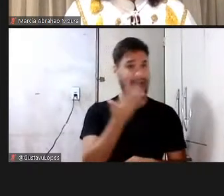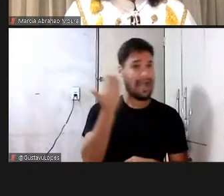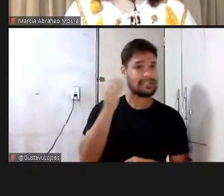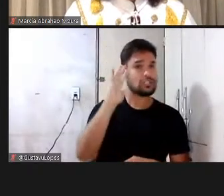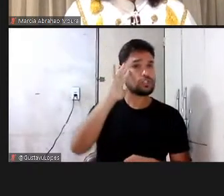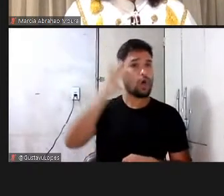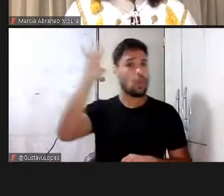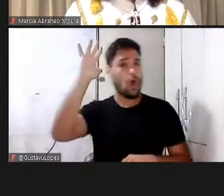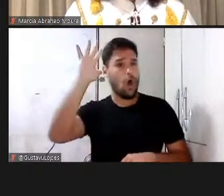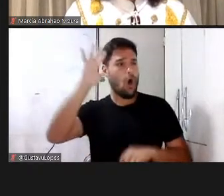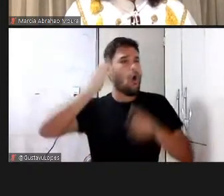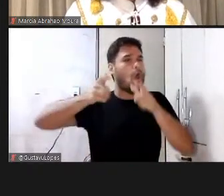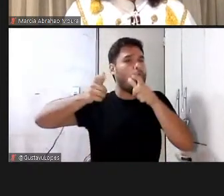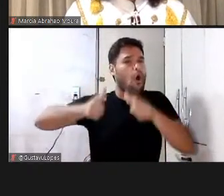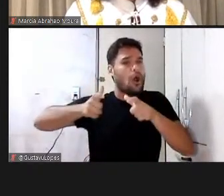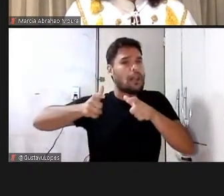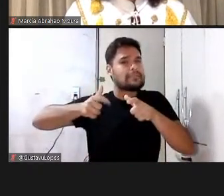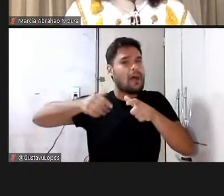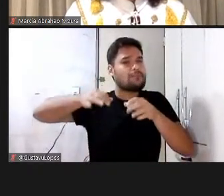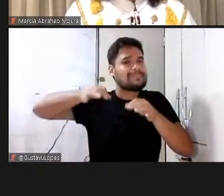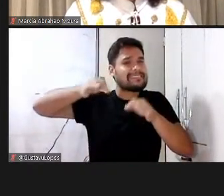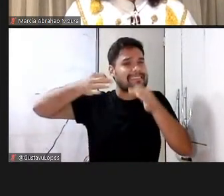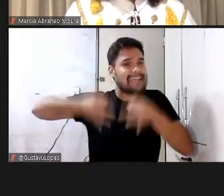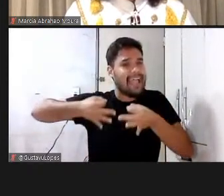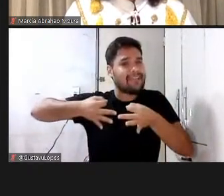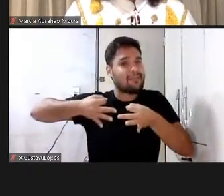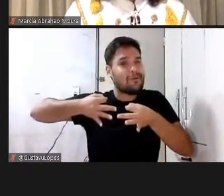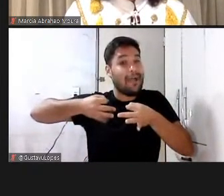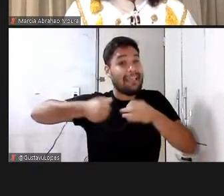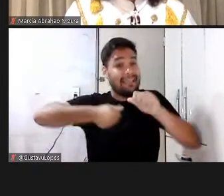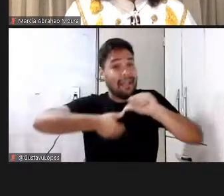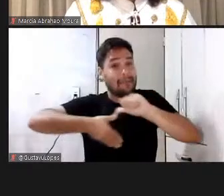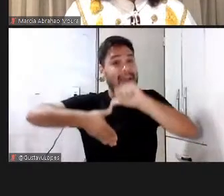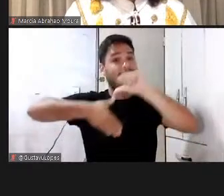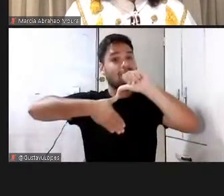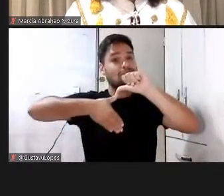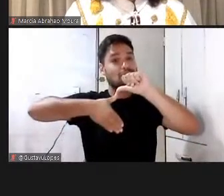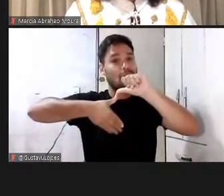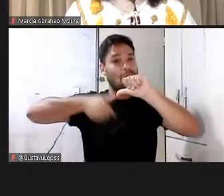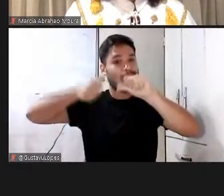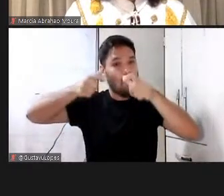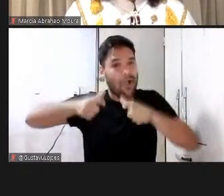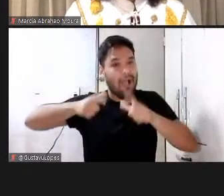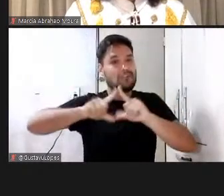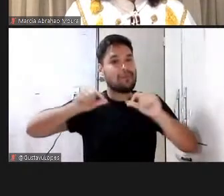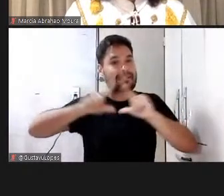e 20 na América do Sul, em que jorraria o leite e o mel.